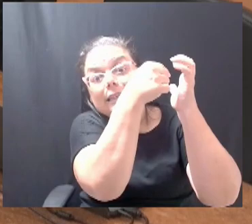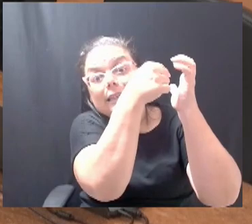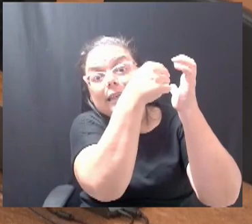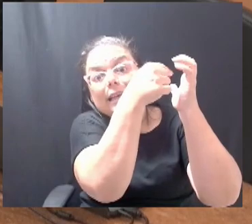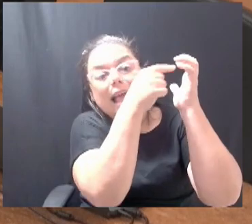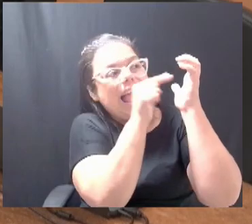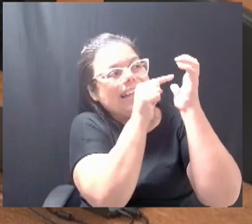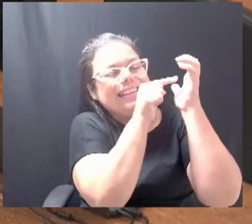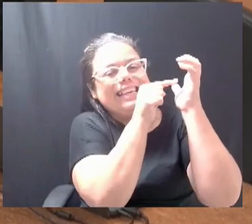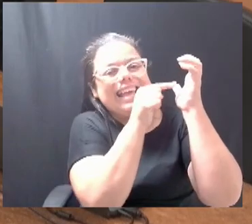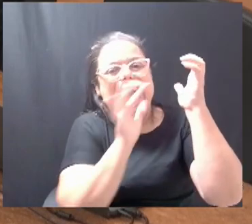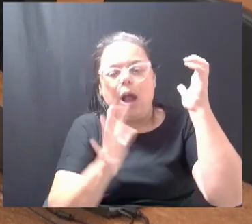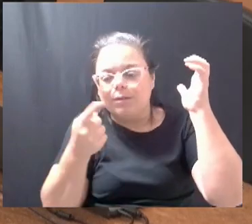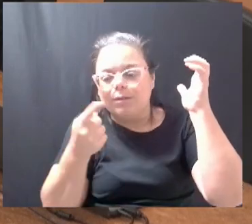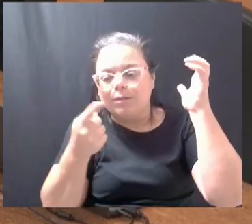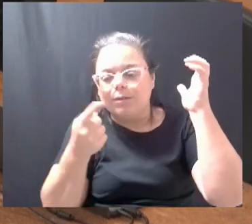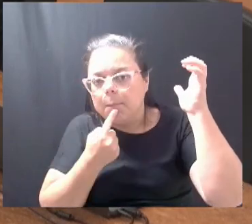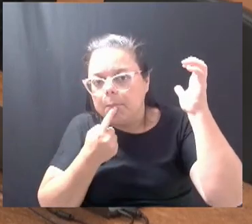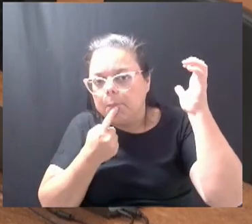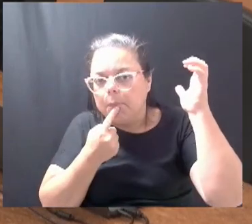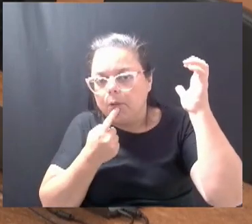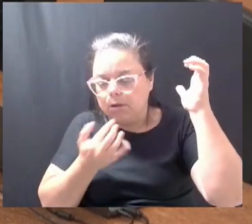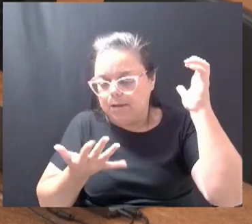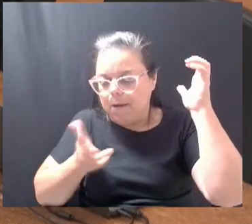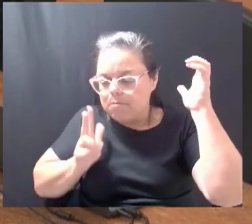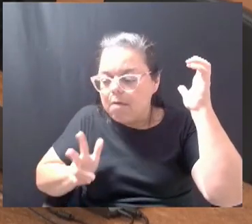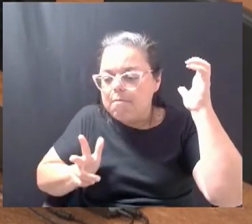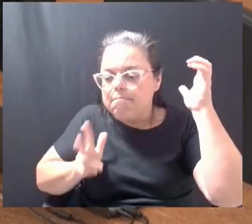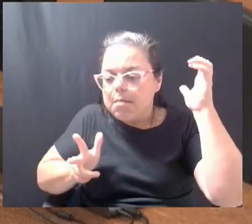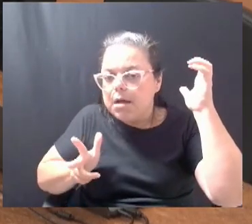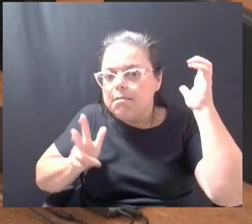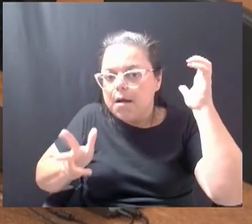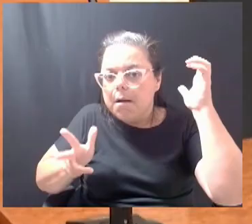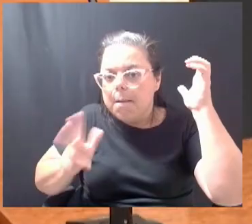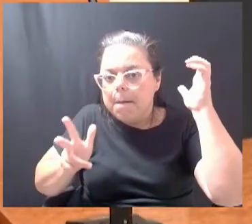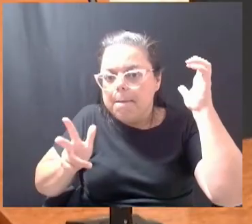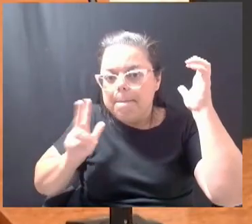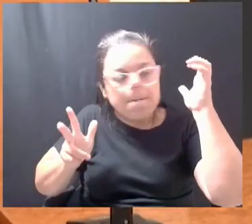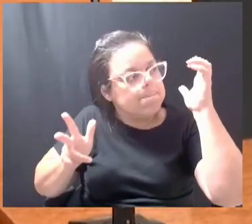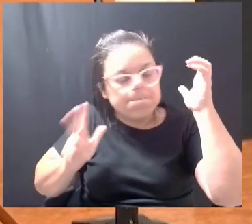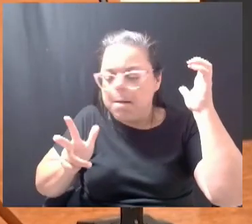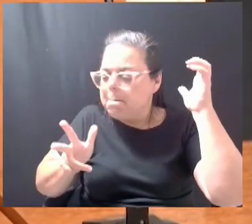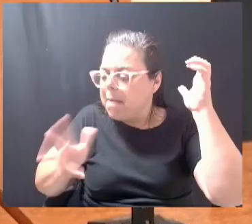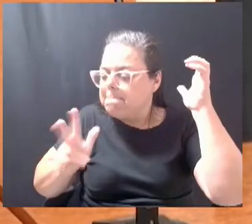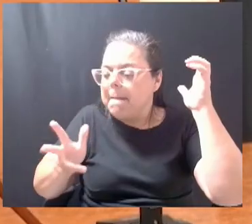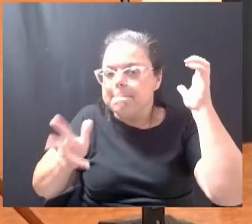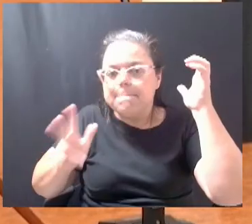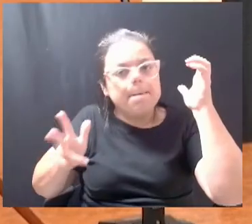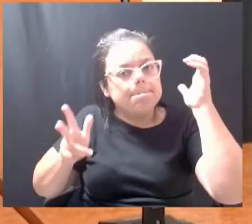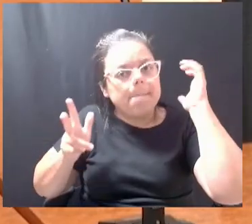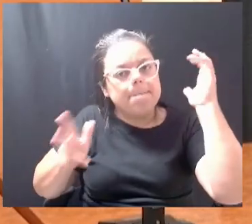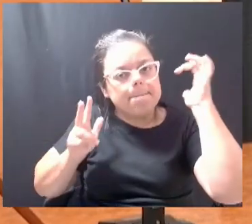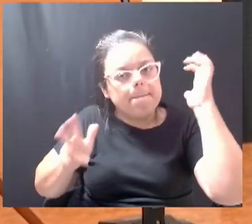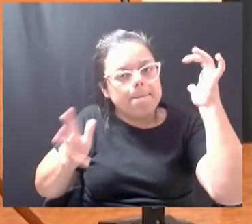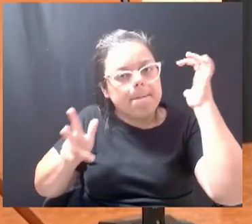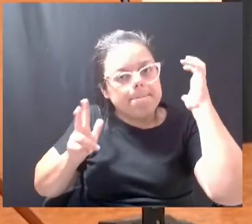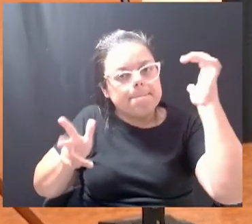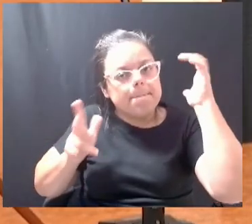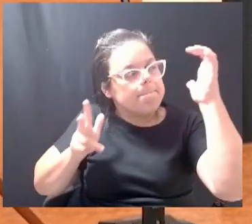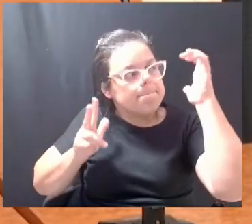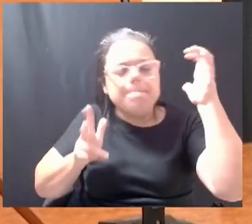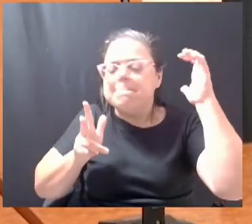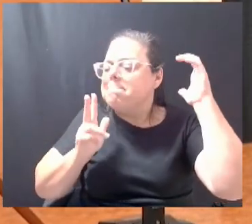vamos pensar que a máquina da fala aqui, existe áreas que a gente chama de máquina da fala. Vamos explicar assim mais